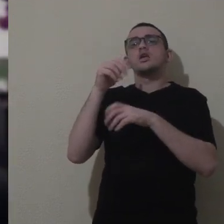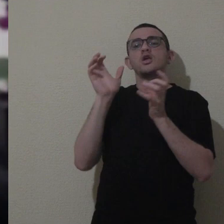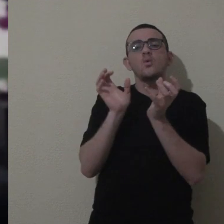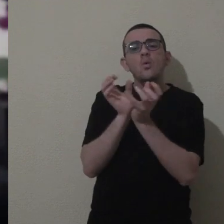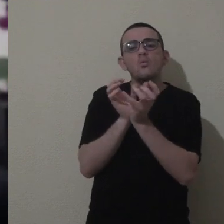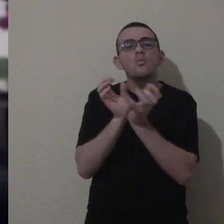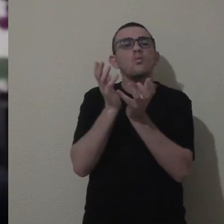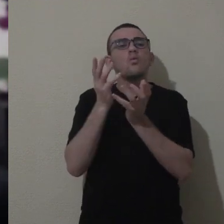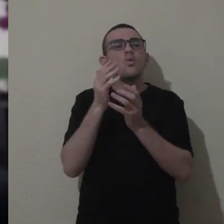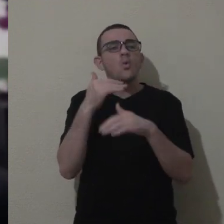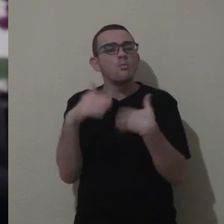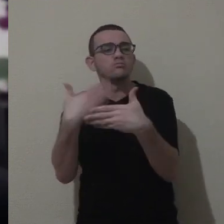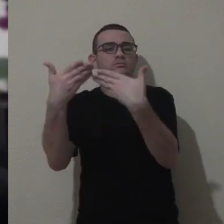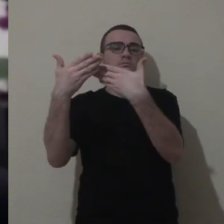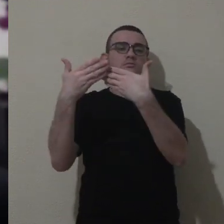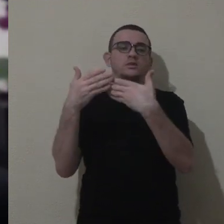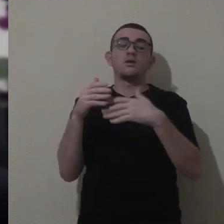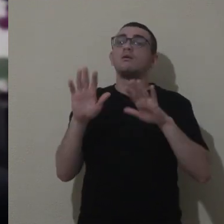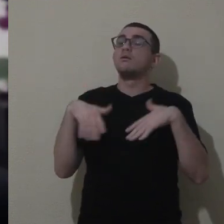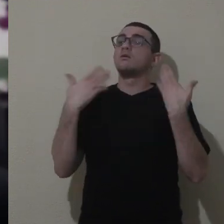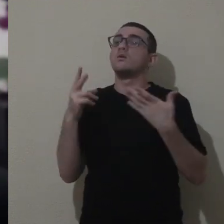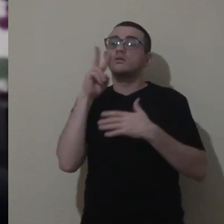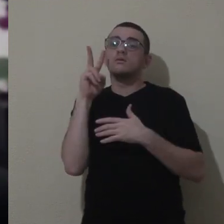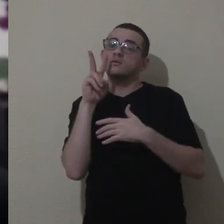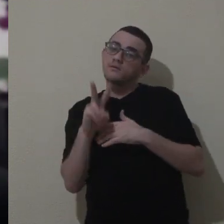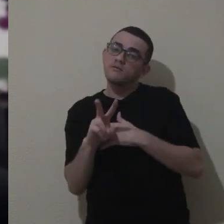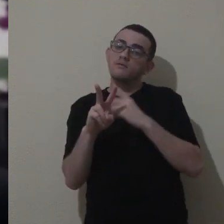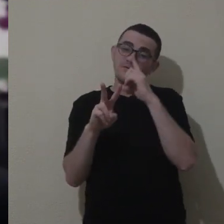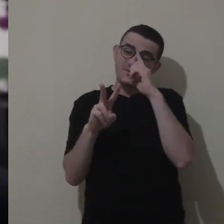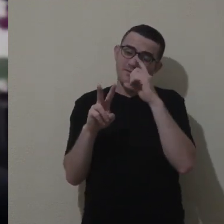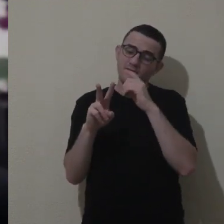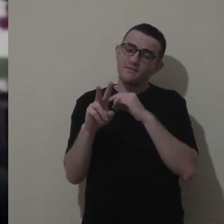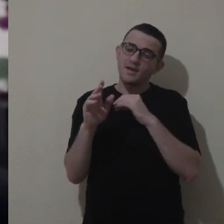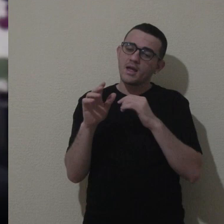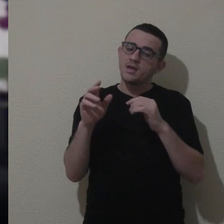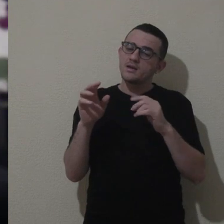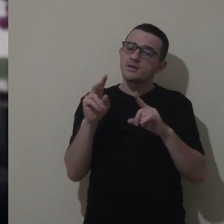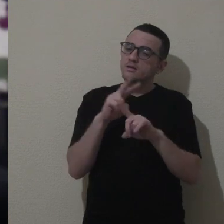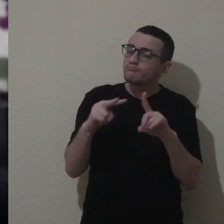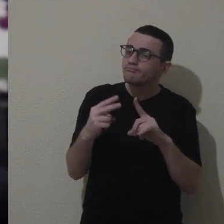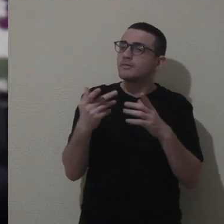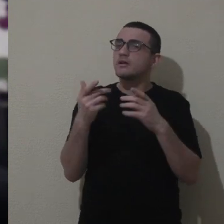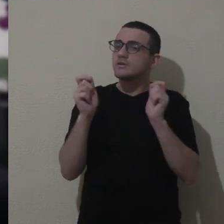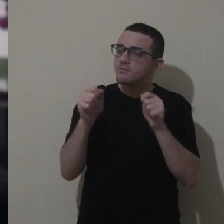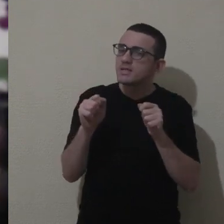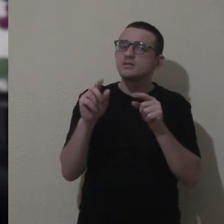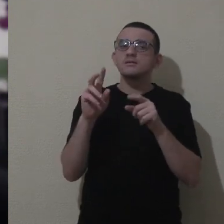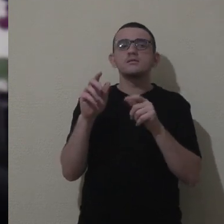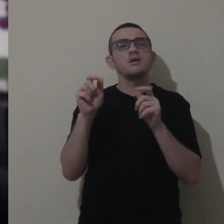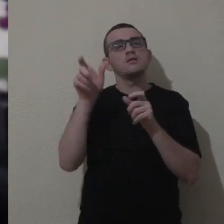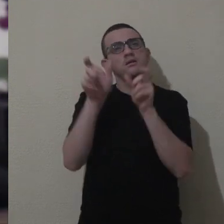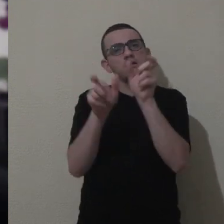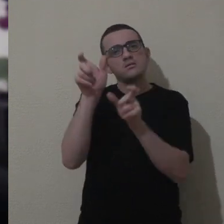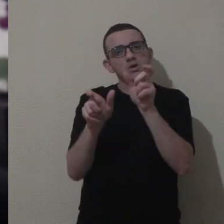comunidade funcione. Então, se você for olhar de uma maneira, né, nessa ótica, você precisa